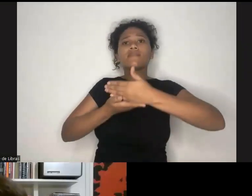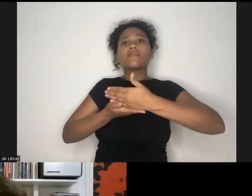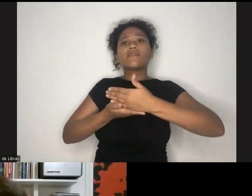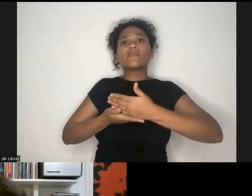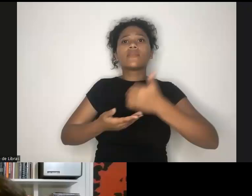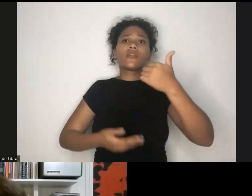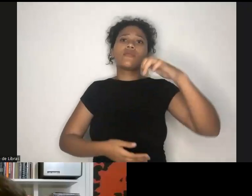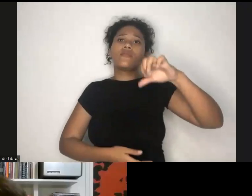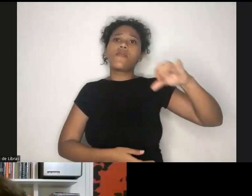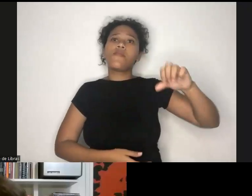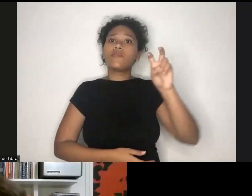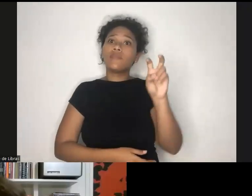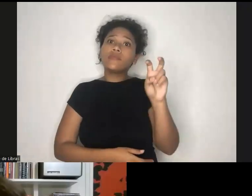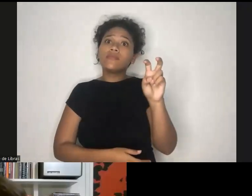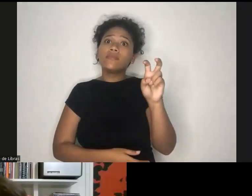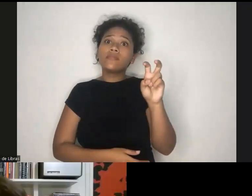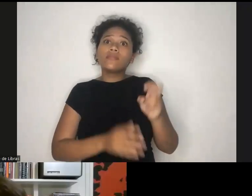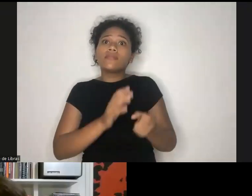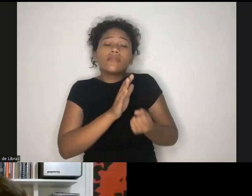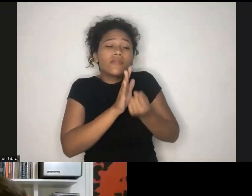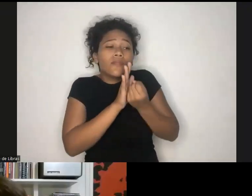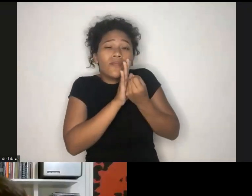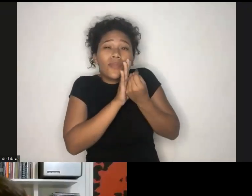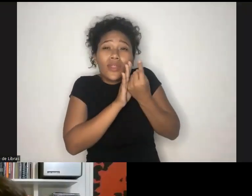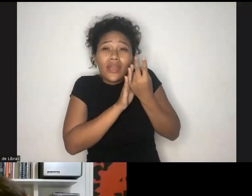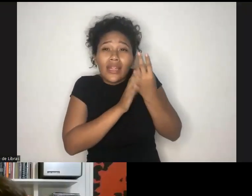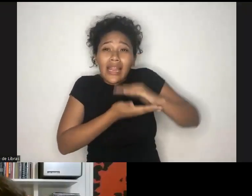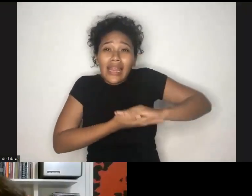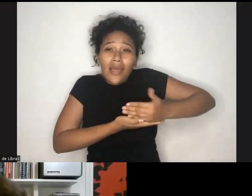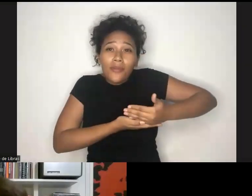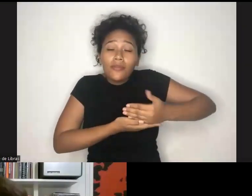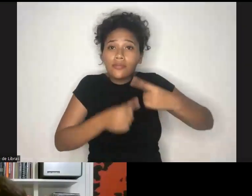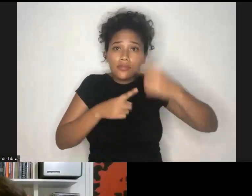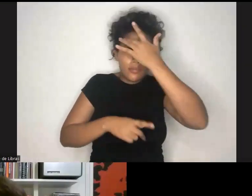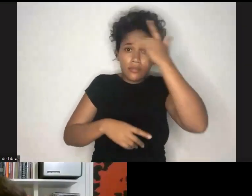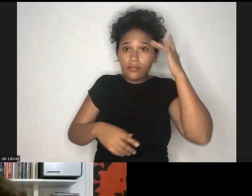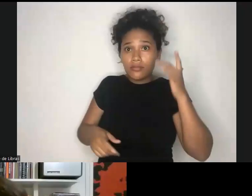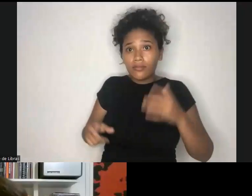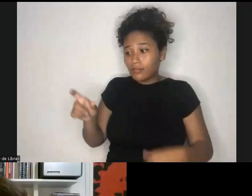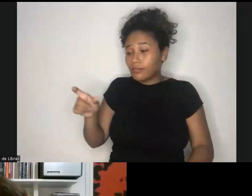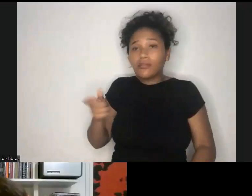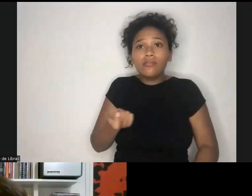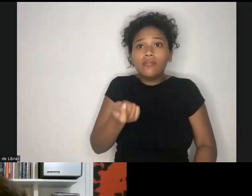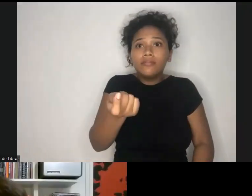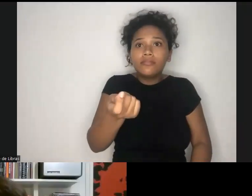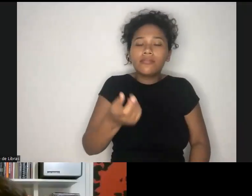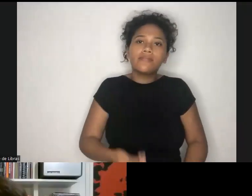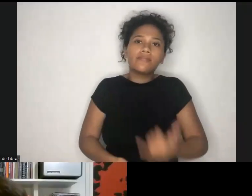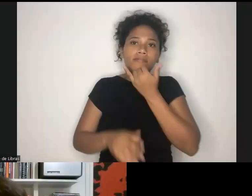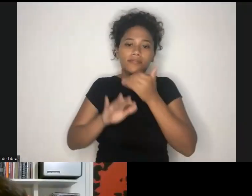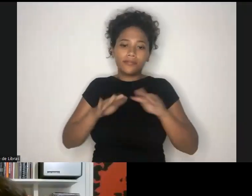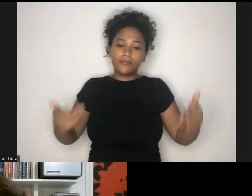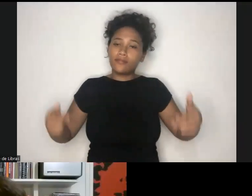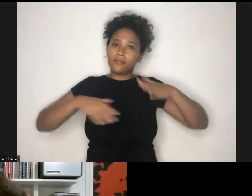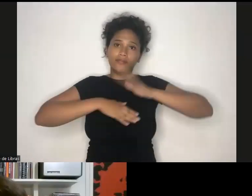95 era um dos primeiros laptops porque eu já pessoal me pedia cartão falava cara meu escritório é esse aqui eu já